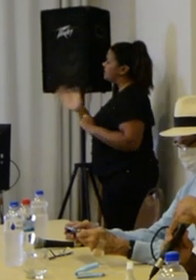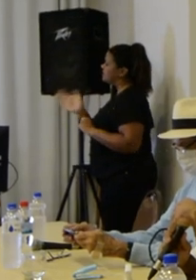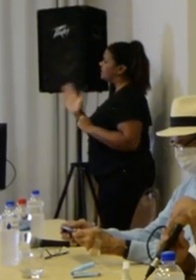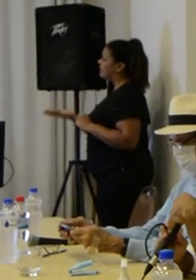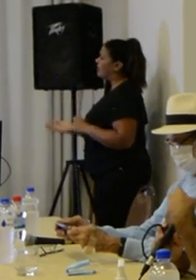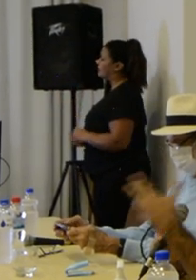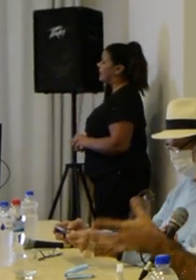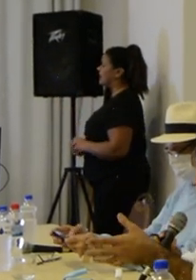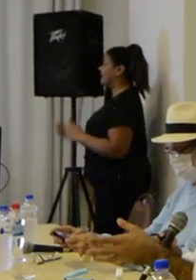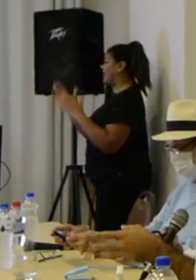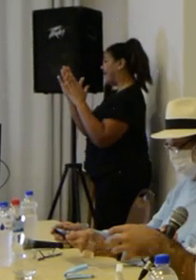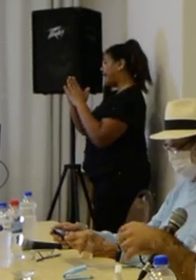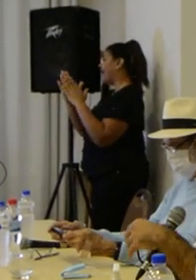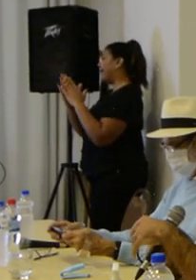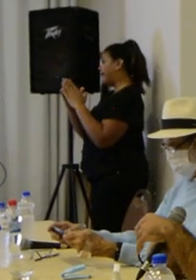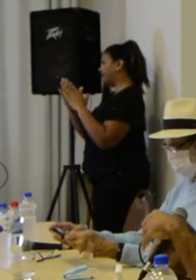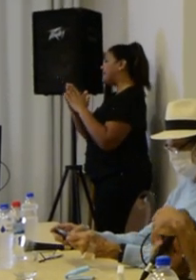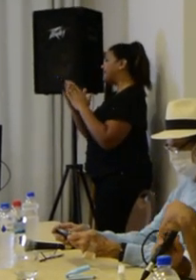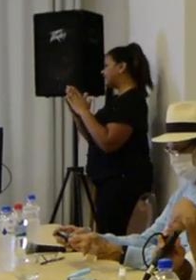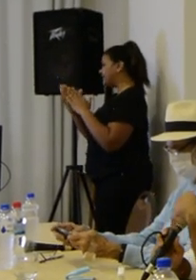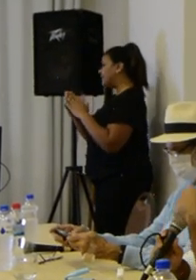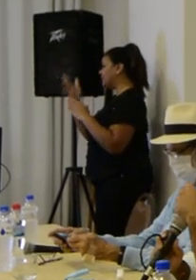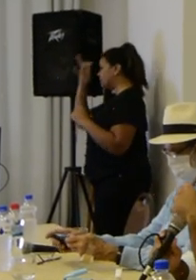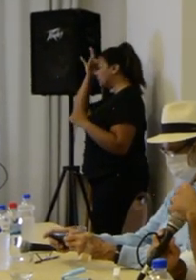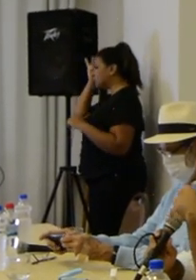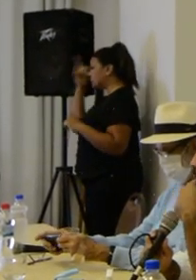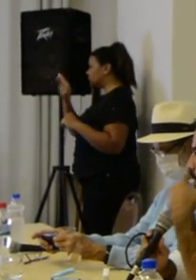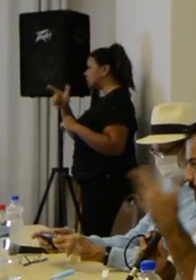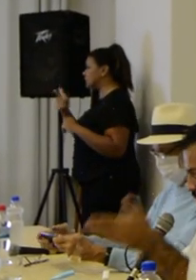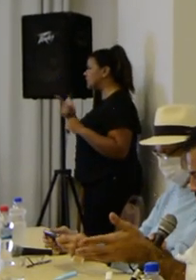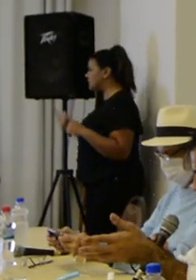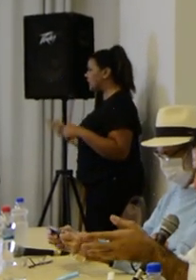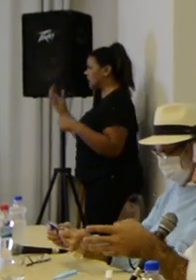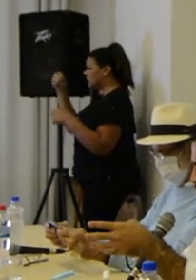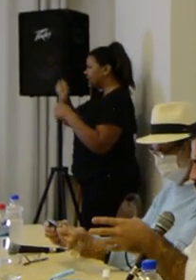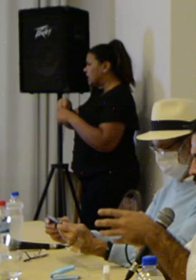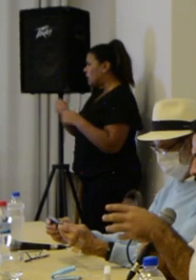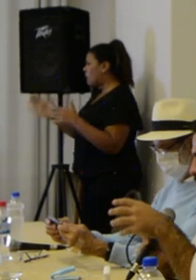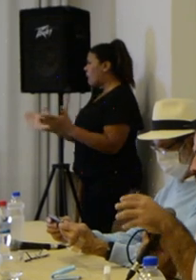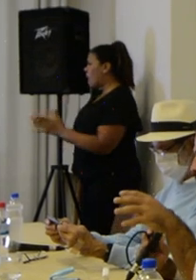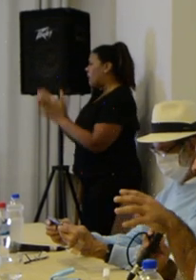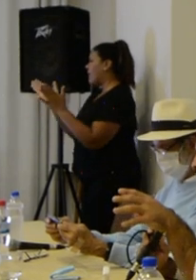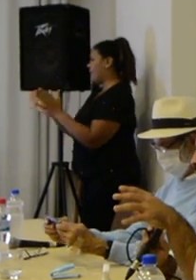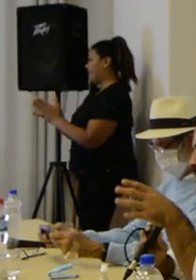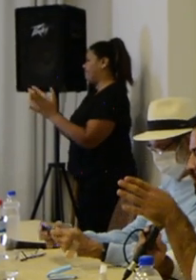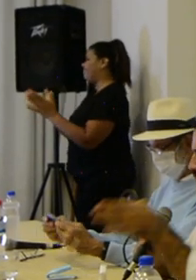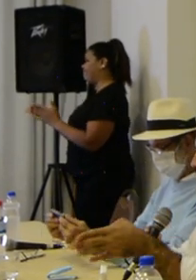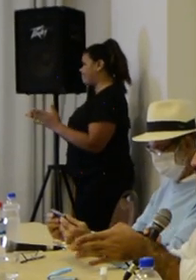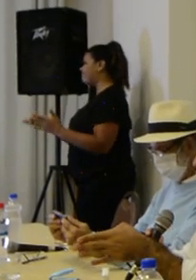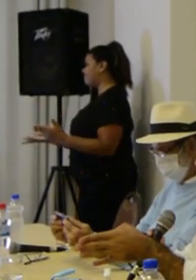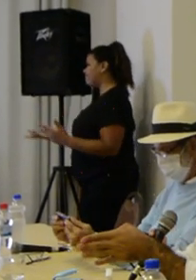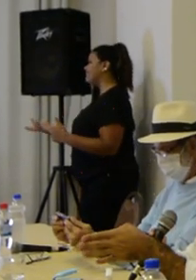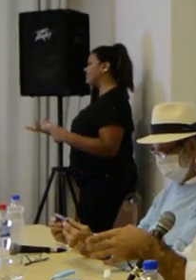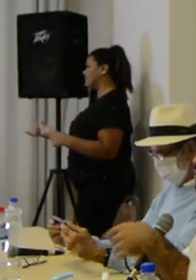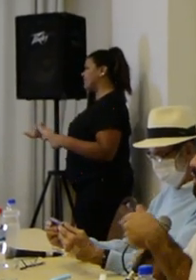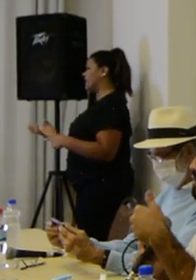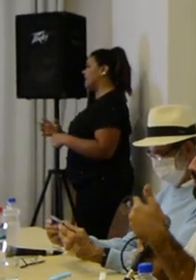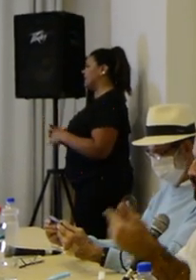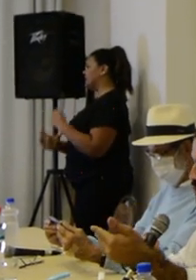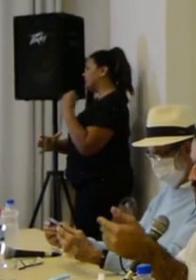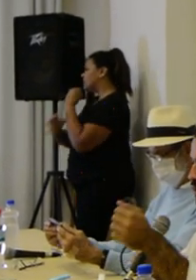servindo de moradia. Então, isso tem a ver com segurança das pessoas. Então, a gente fez essa